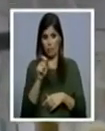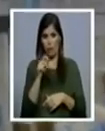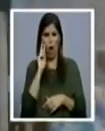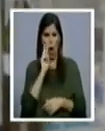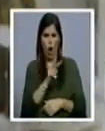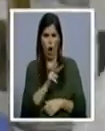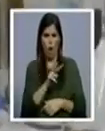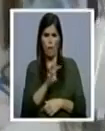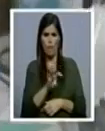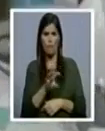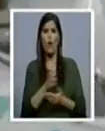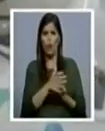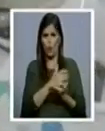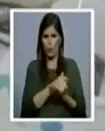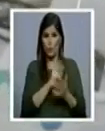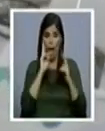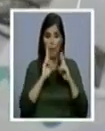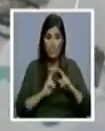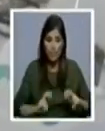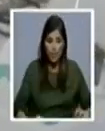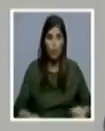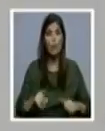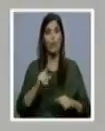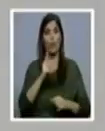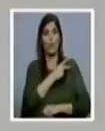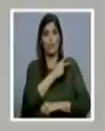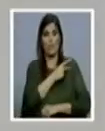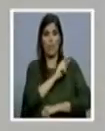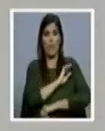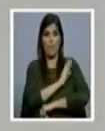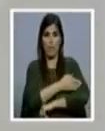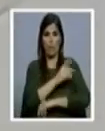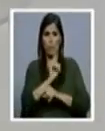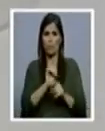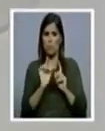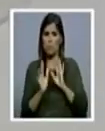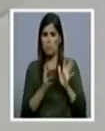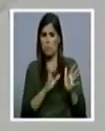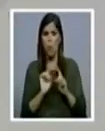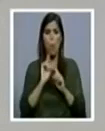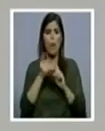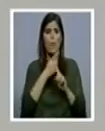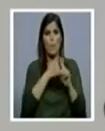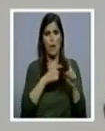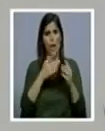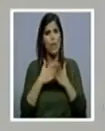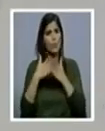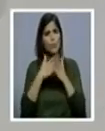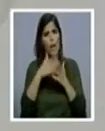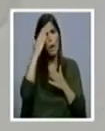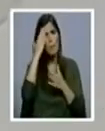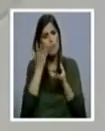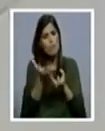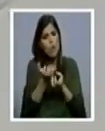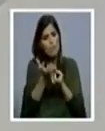para elas como um recurso. A investigadora da Universidade de Aveiro começou há cerca de ano e meio a estudar a capacidade de